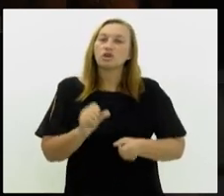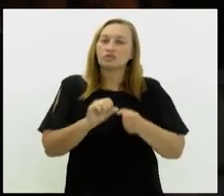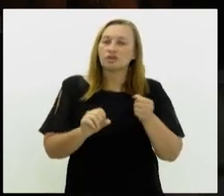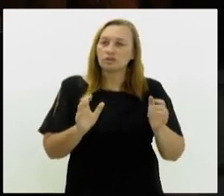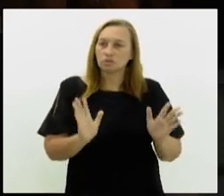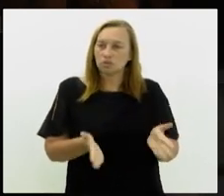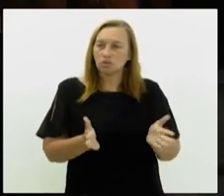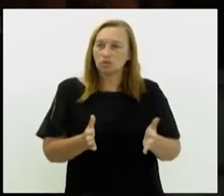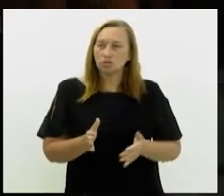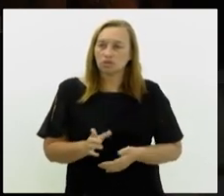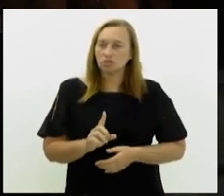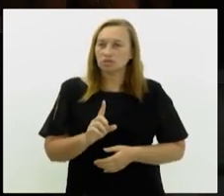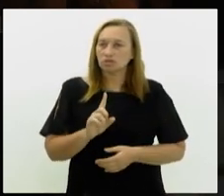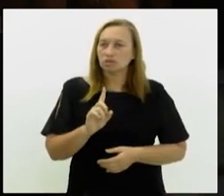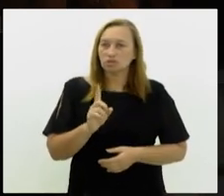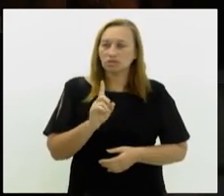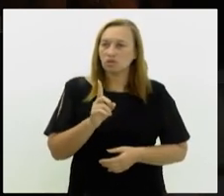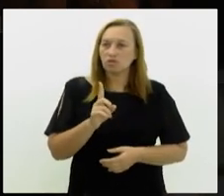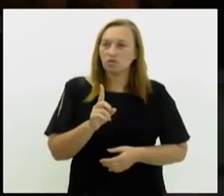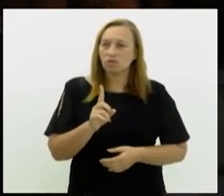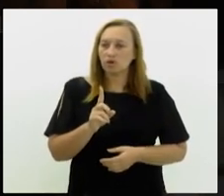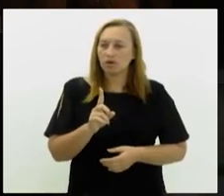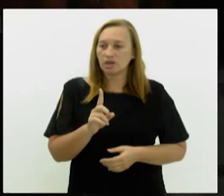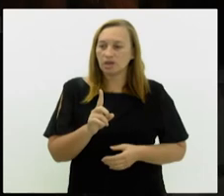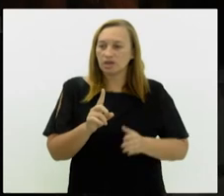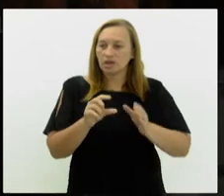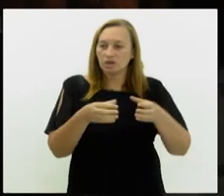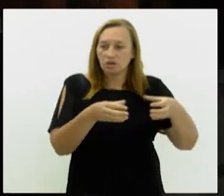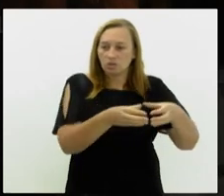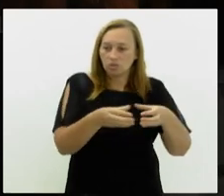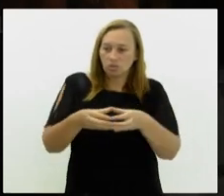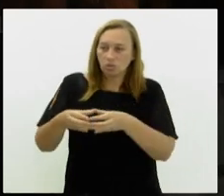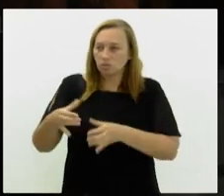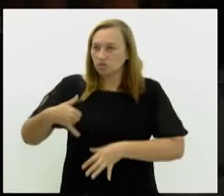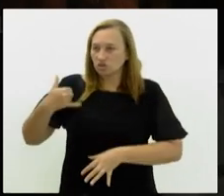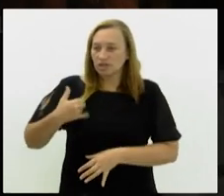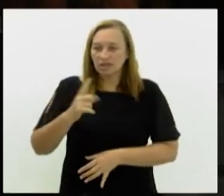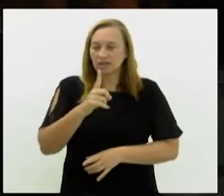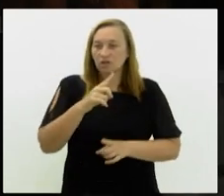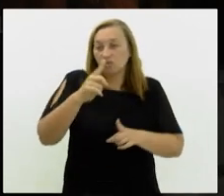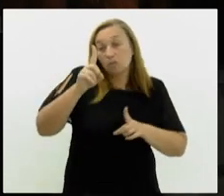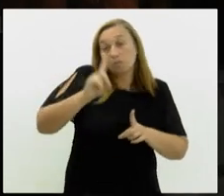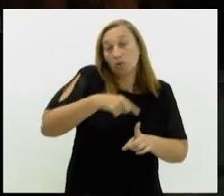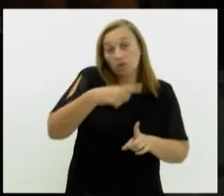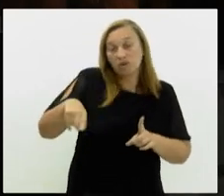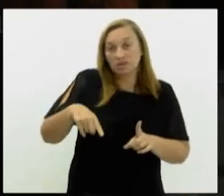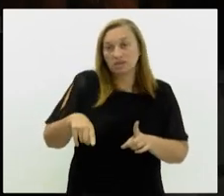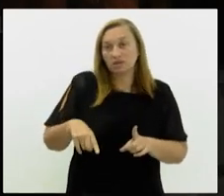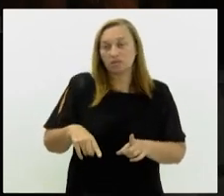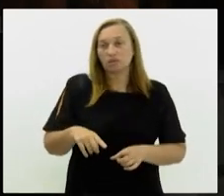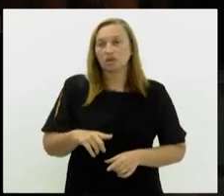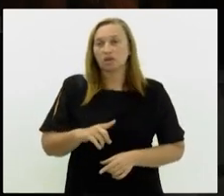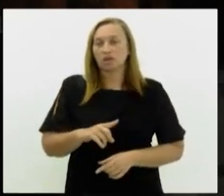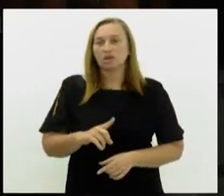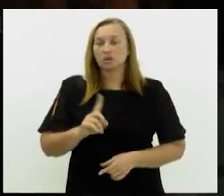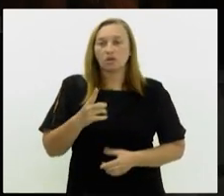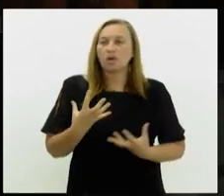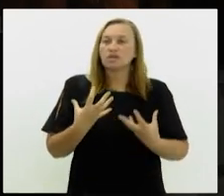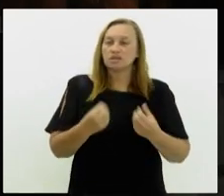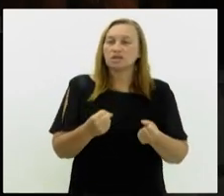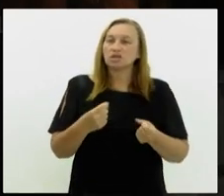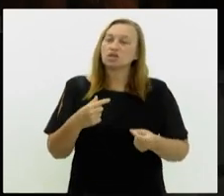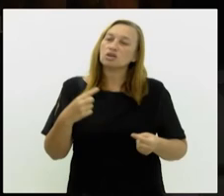hoje não foi classificação etária. O que se fez hoje foi censura. Censura, eu repudio e vou me colocar